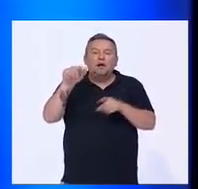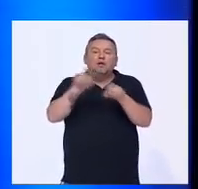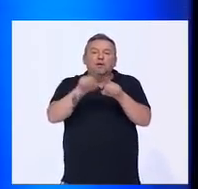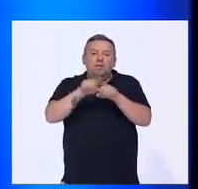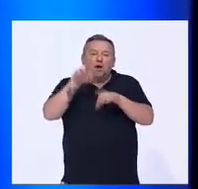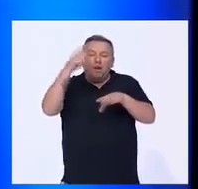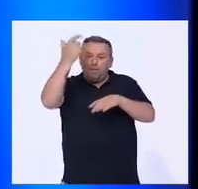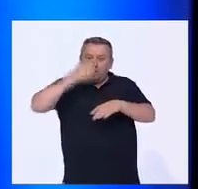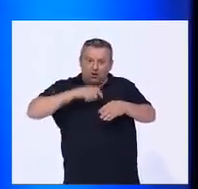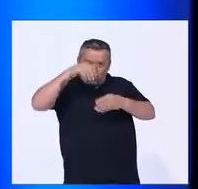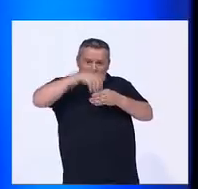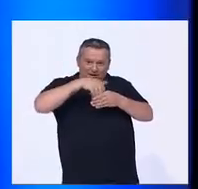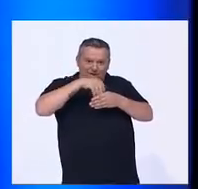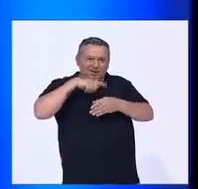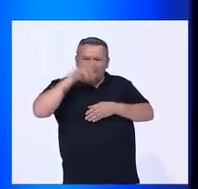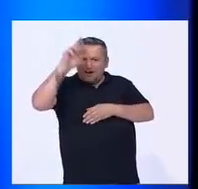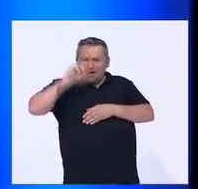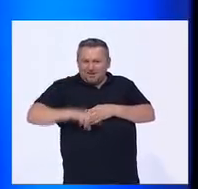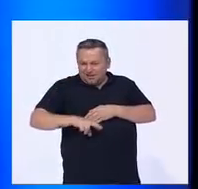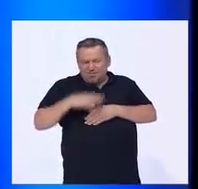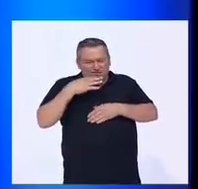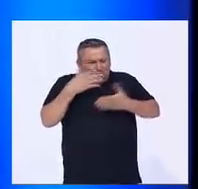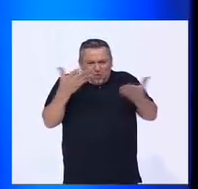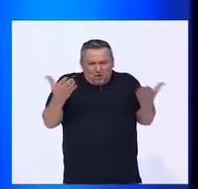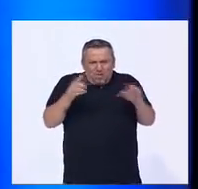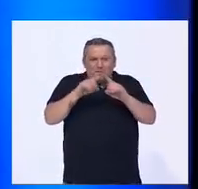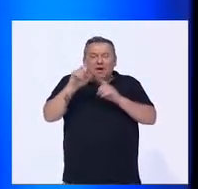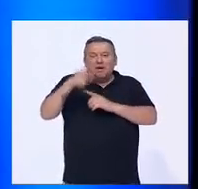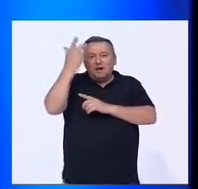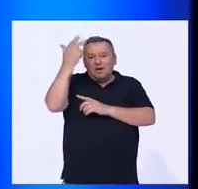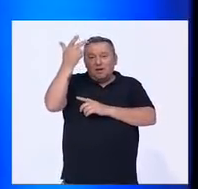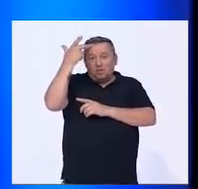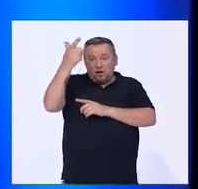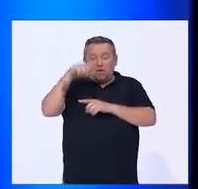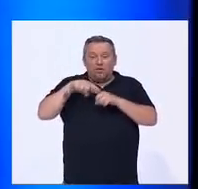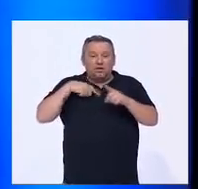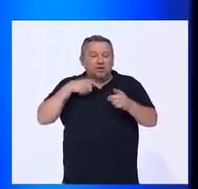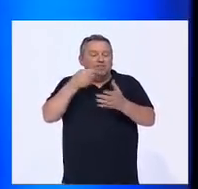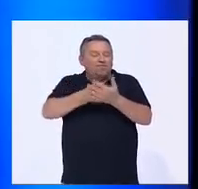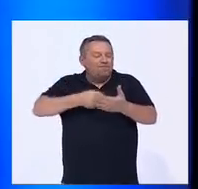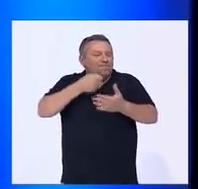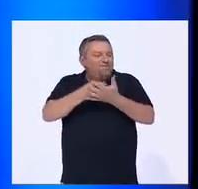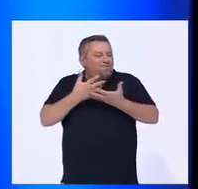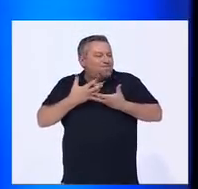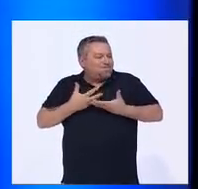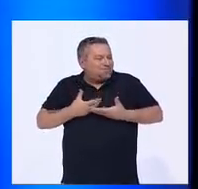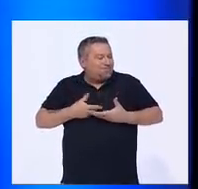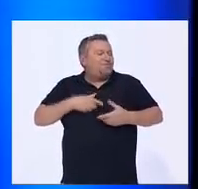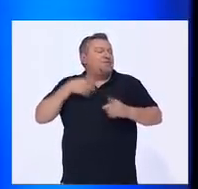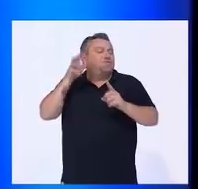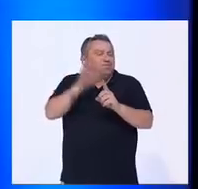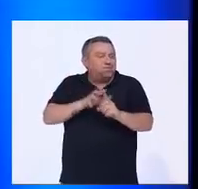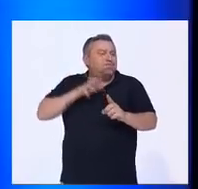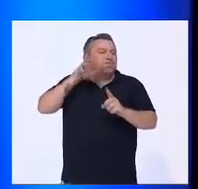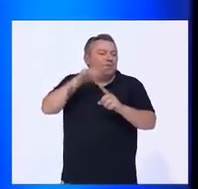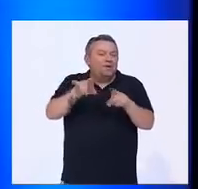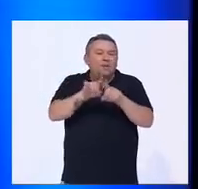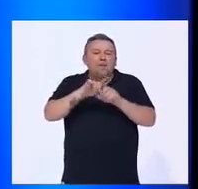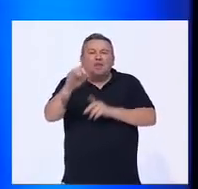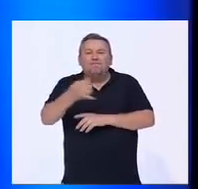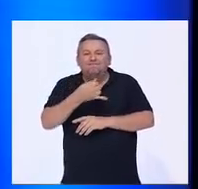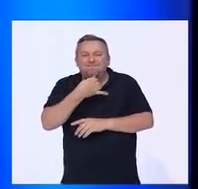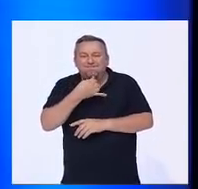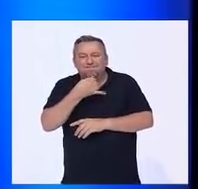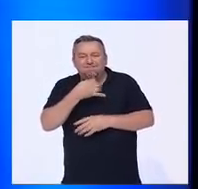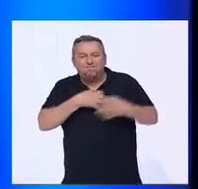razões que a própria razão desconhece, né? Então, mas é natural que nesse esgotamento, nessa irritação, nessa frustração, tá?